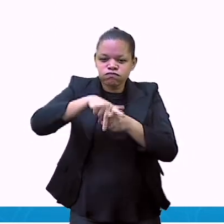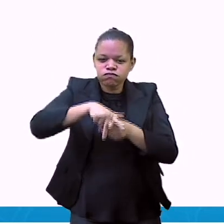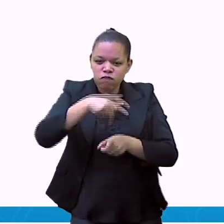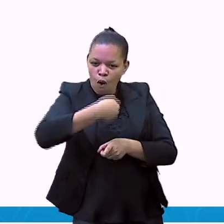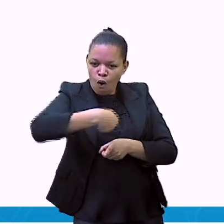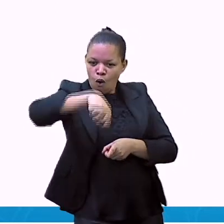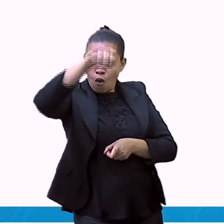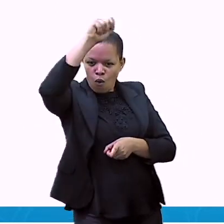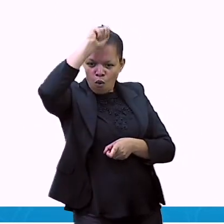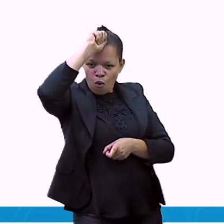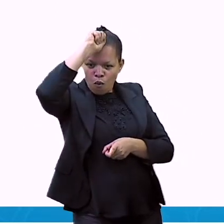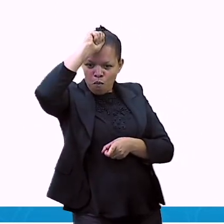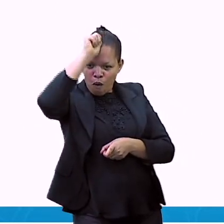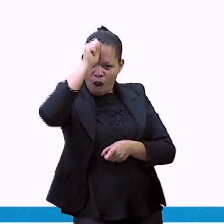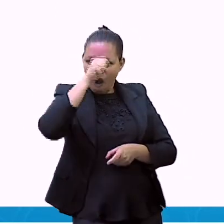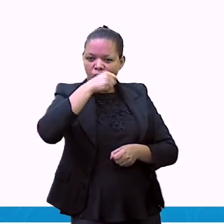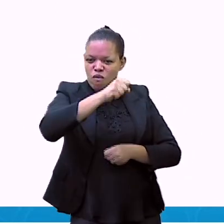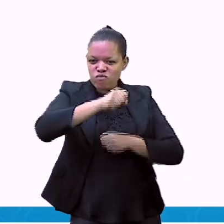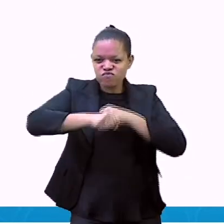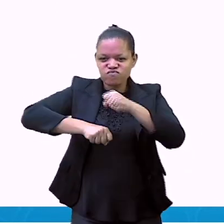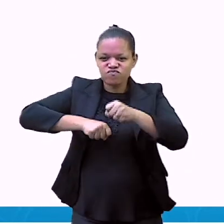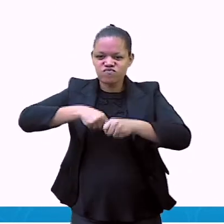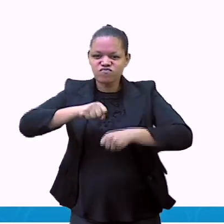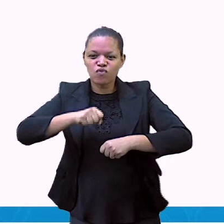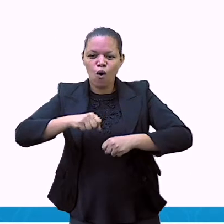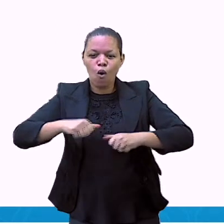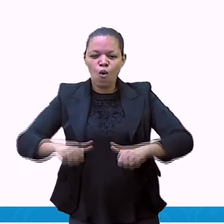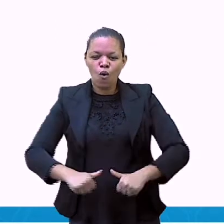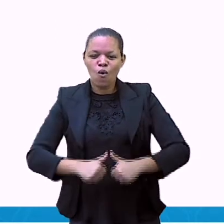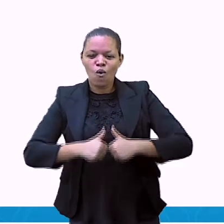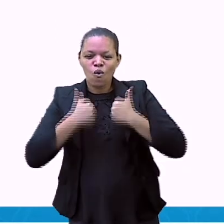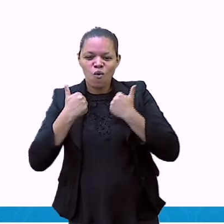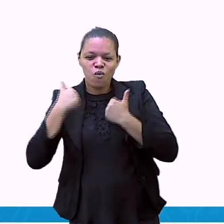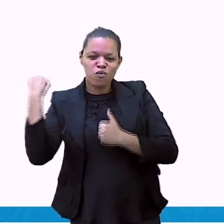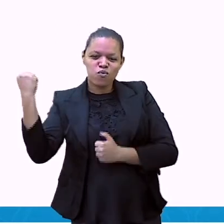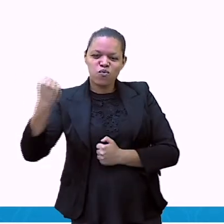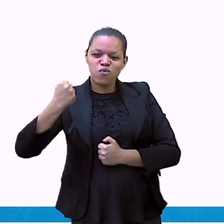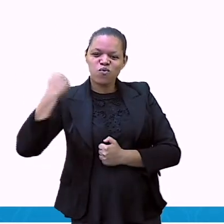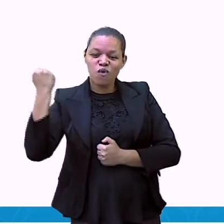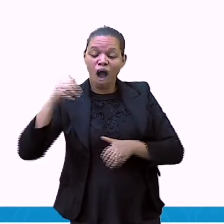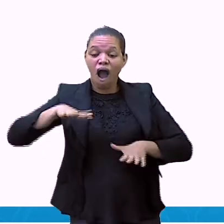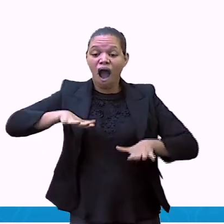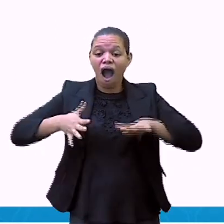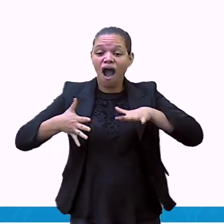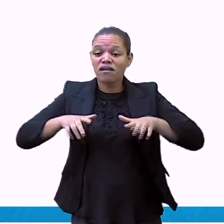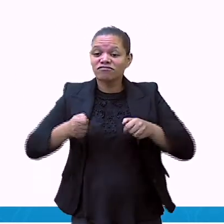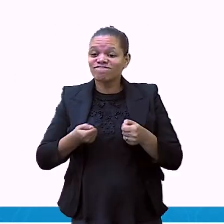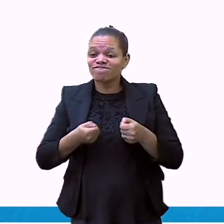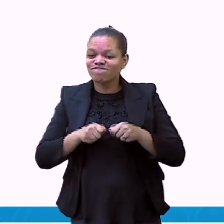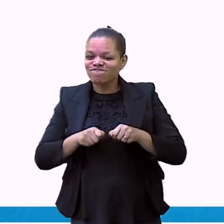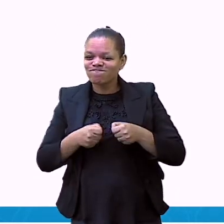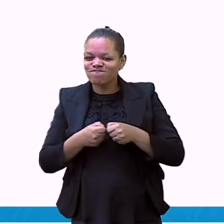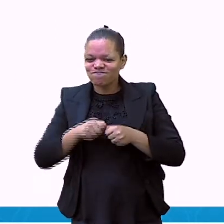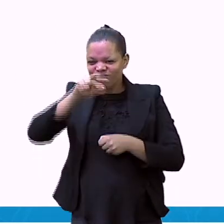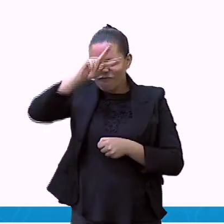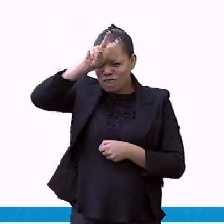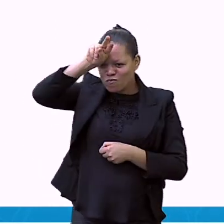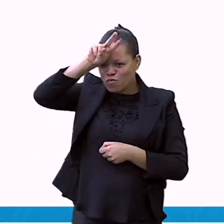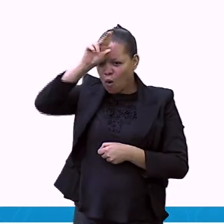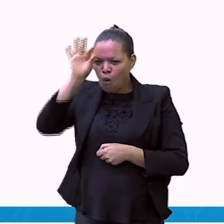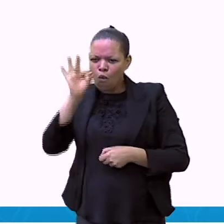jogador campeão. Às vezes sou uma pulga, sou uma mosca também, que voa e